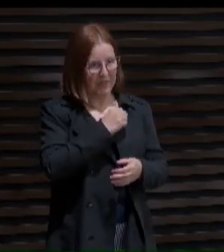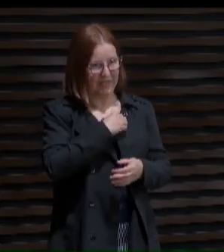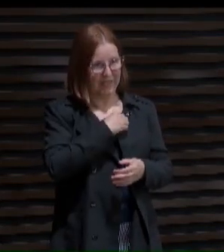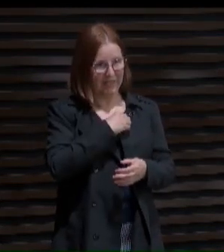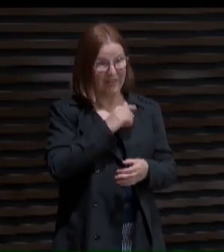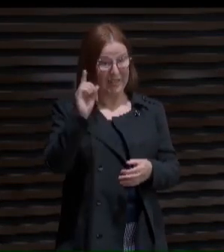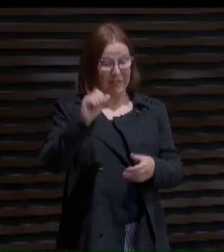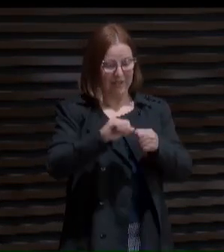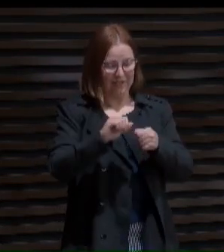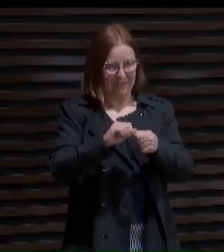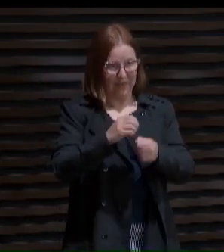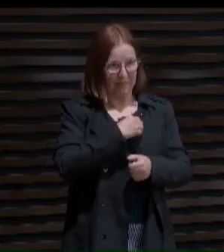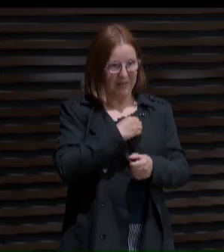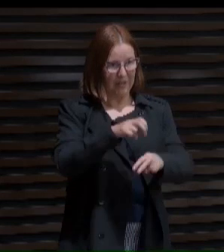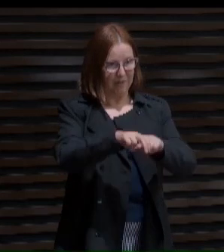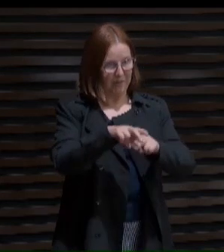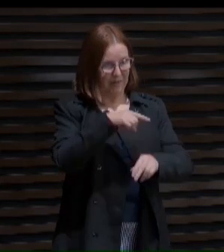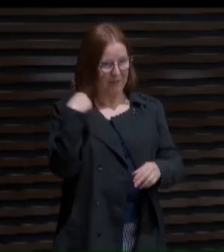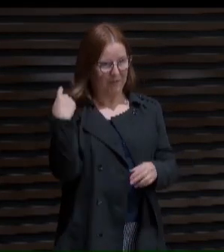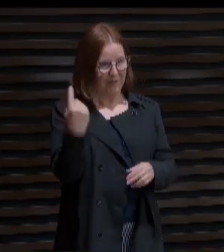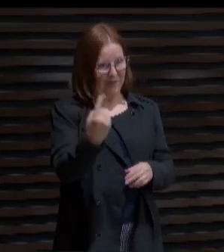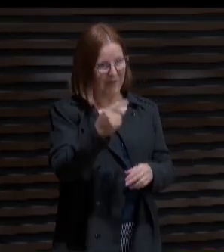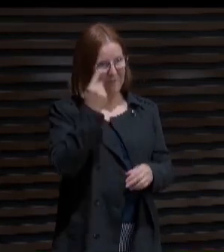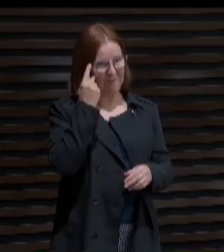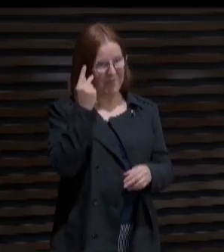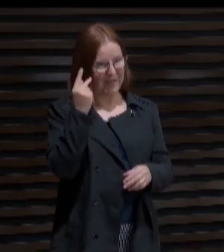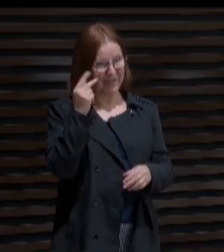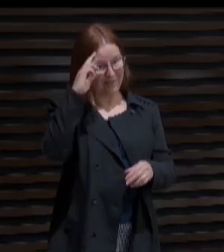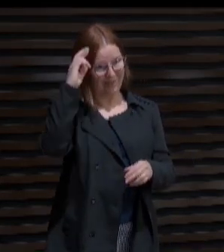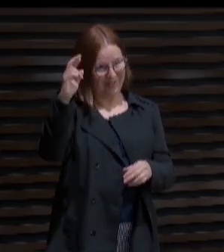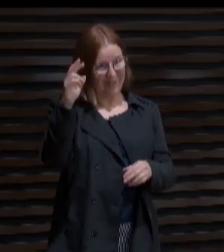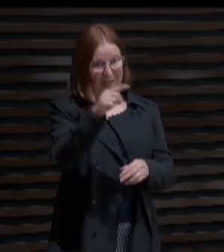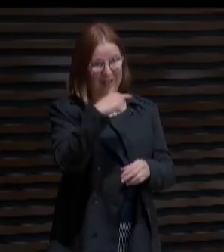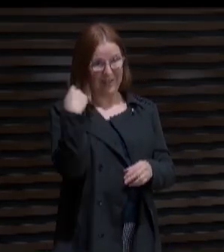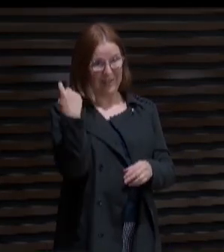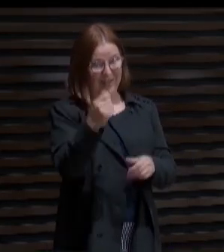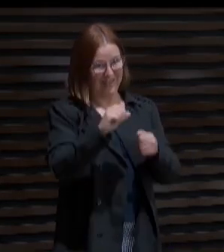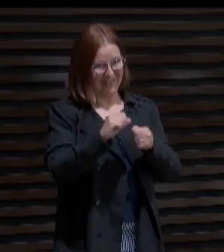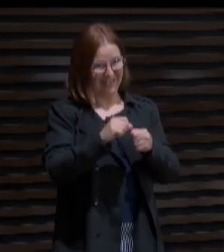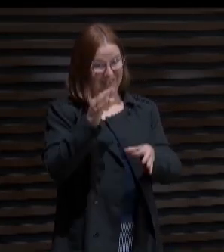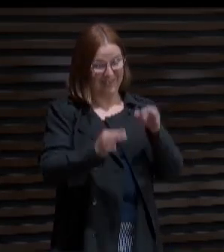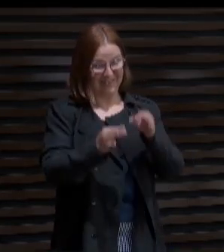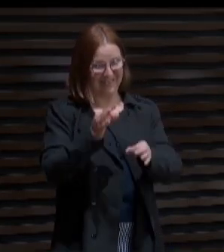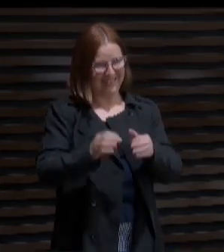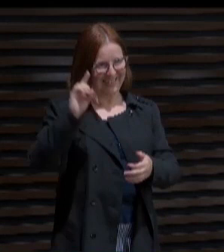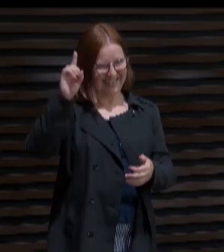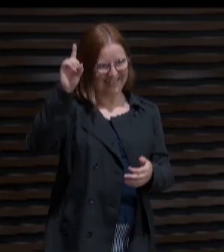o fez pecado por nós, para que nele fôssemos feito justiça de